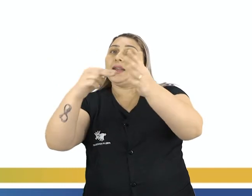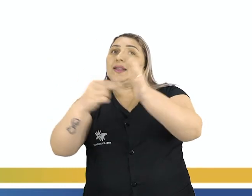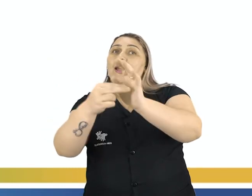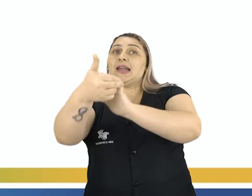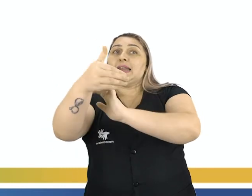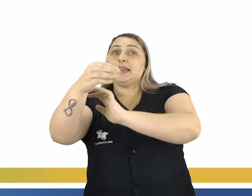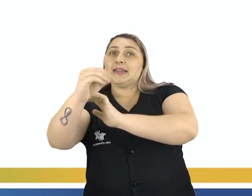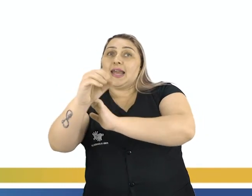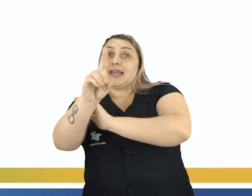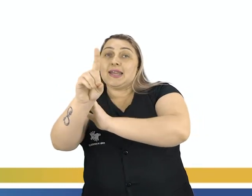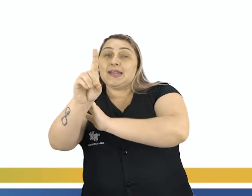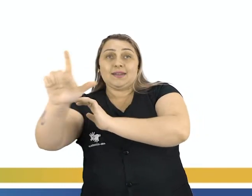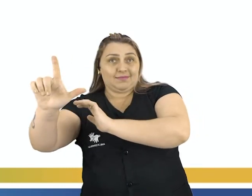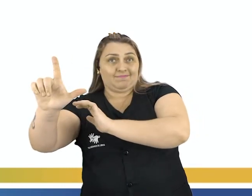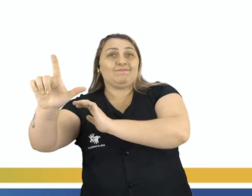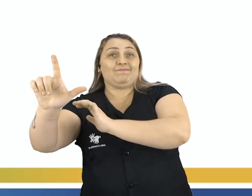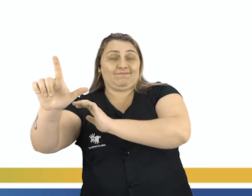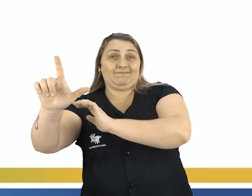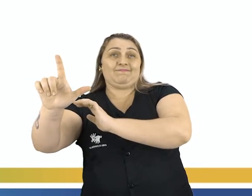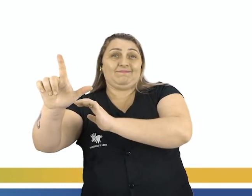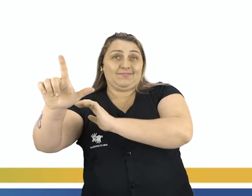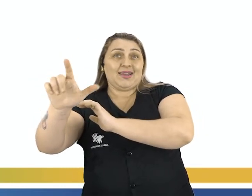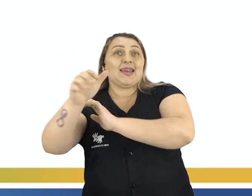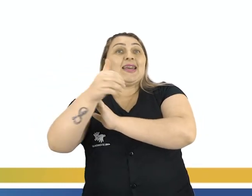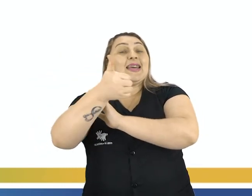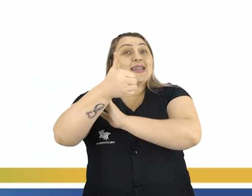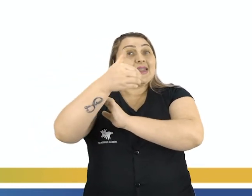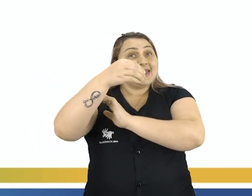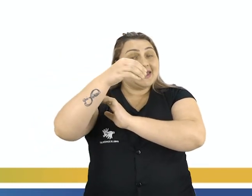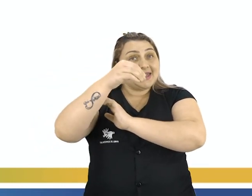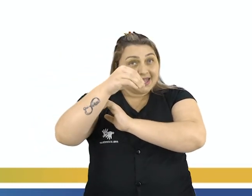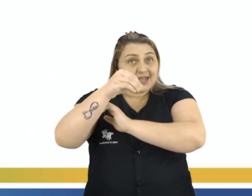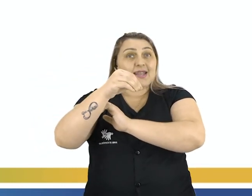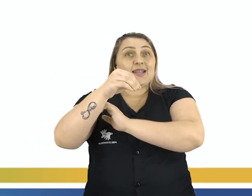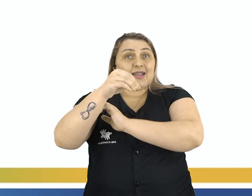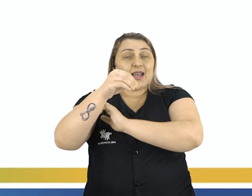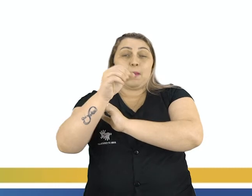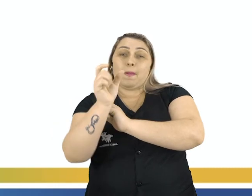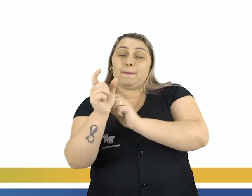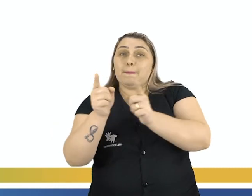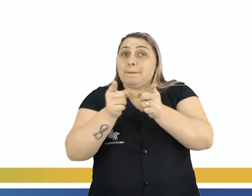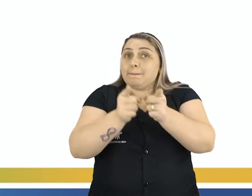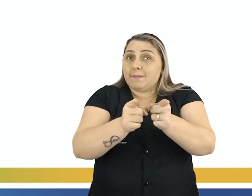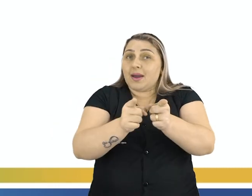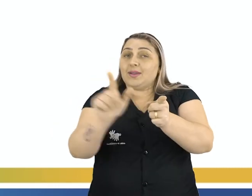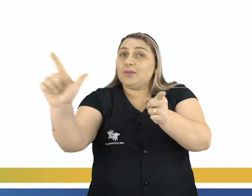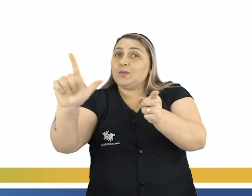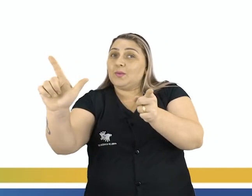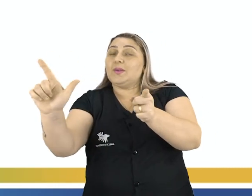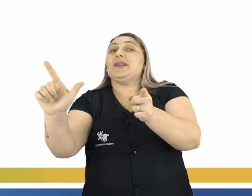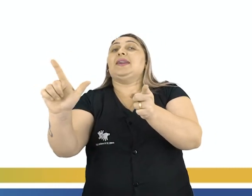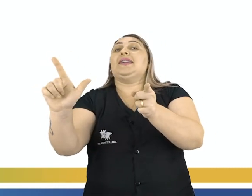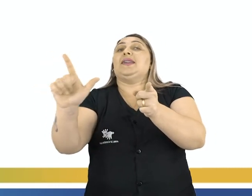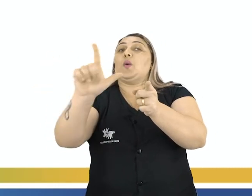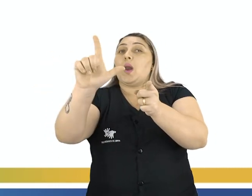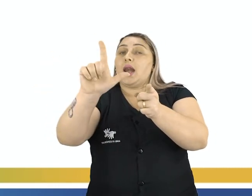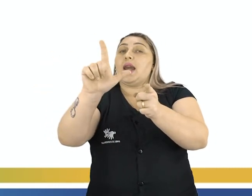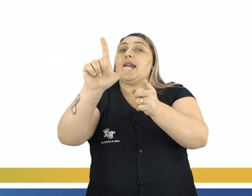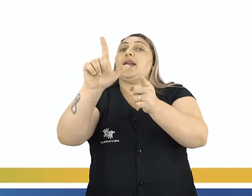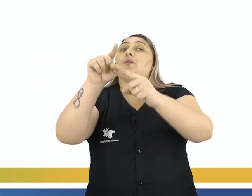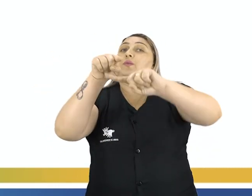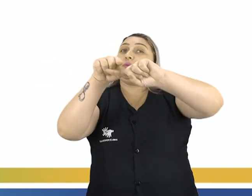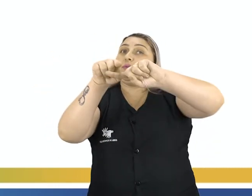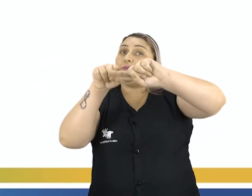a 10 decilitros, ou seja, a 10ª parte de 1 litro. 1 litro dividido em 10